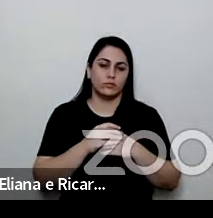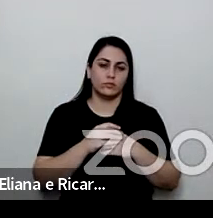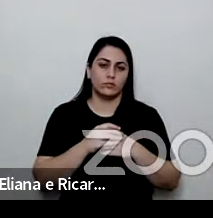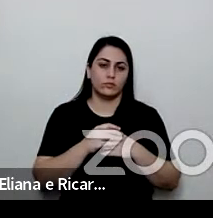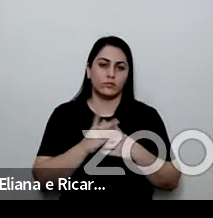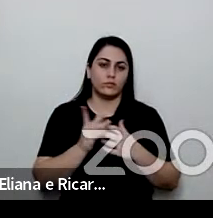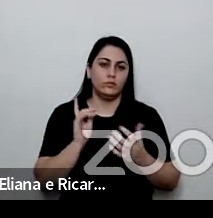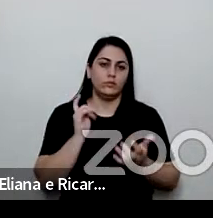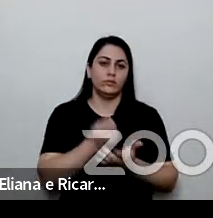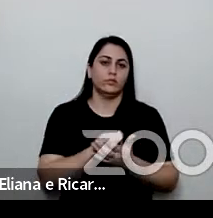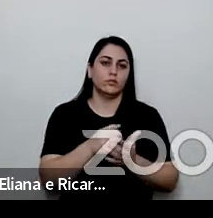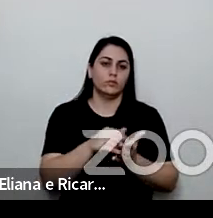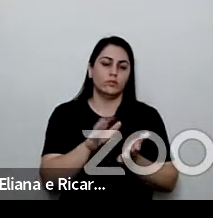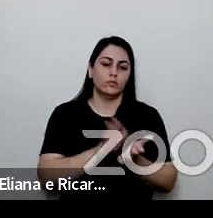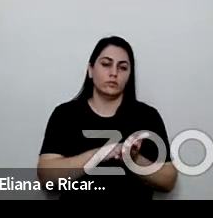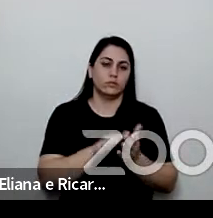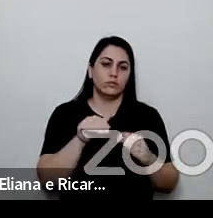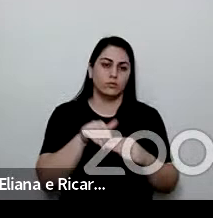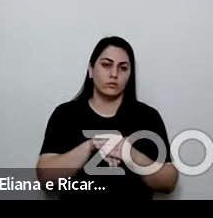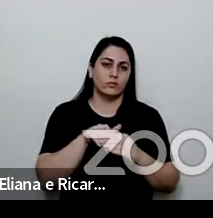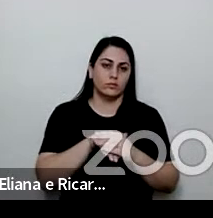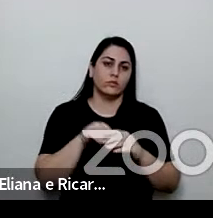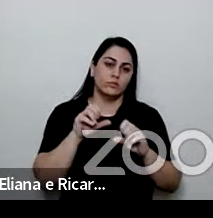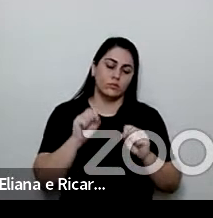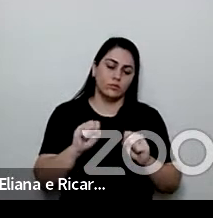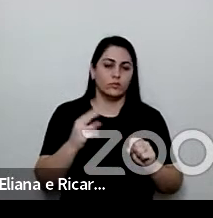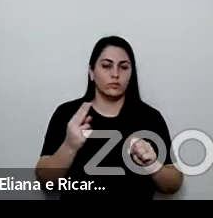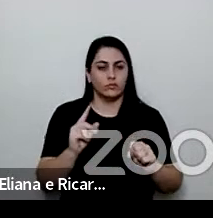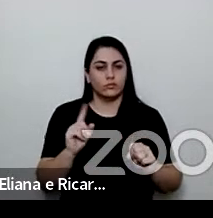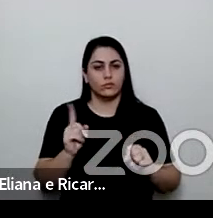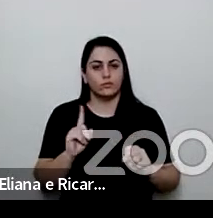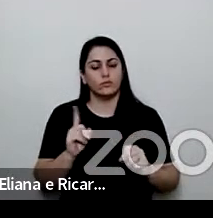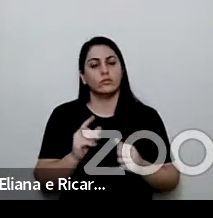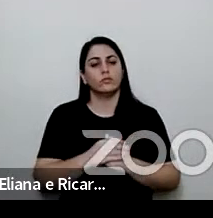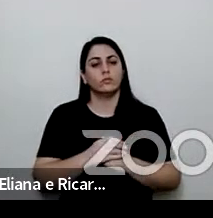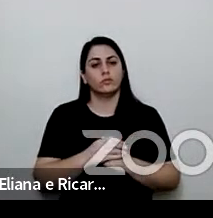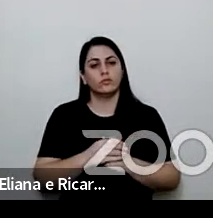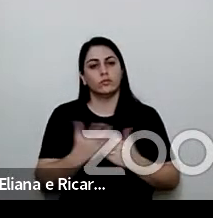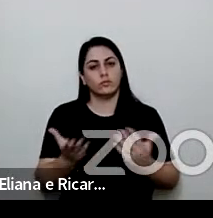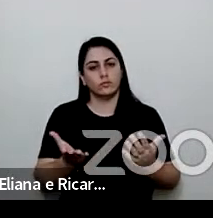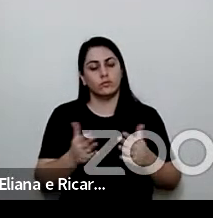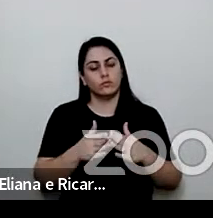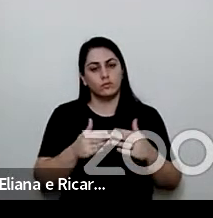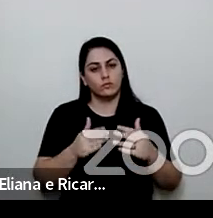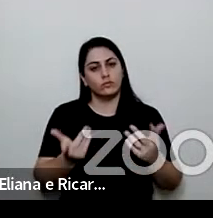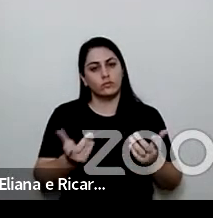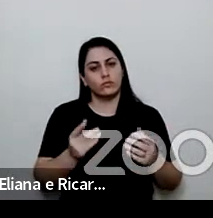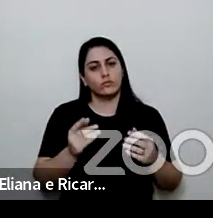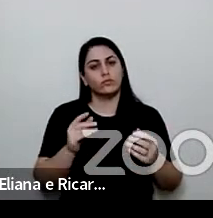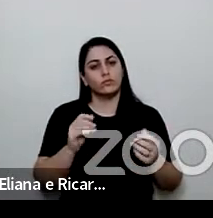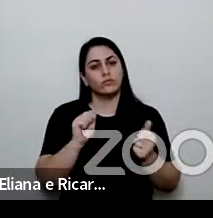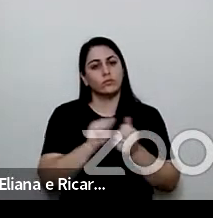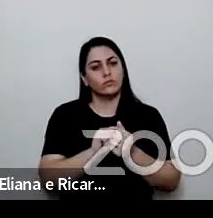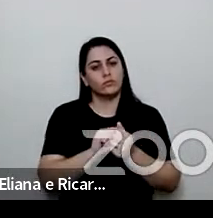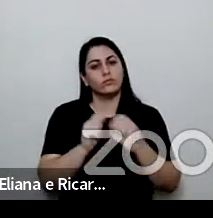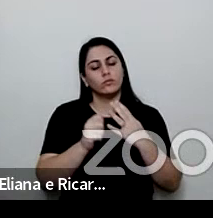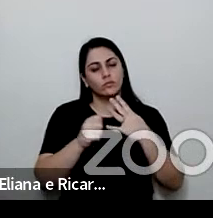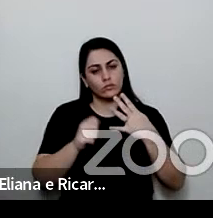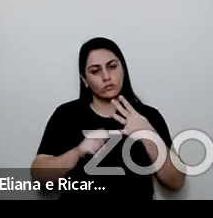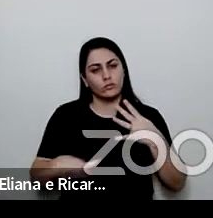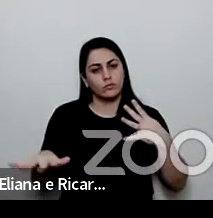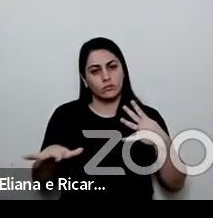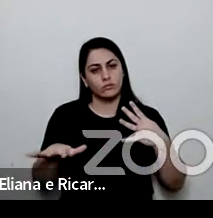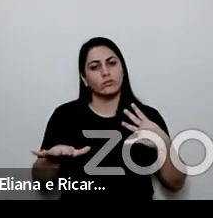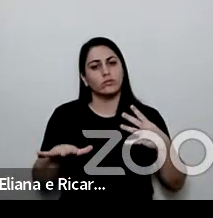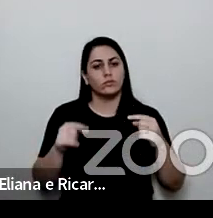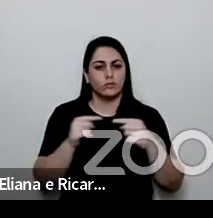cobrança de multa eleitoral Pode ser sim frente não eleitoral então com essas considerações aí juntei algumas jurisprudence que caminha